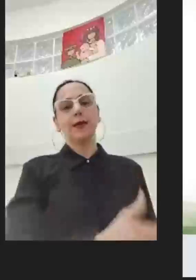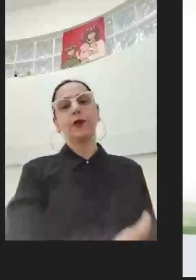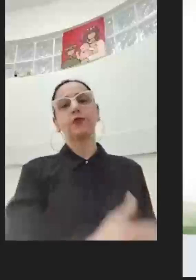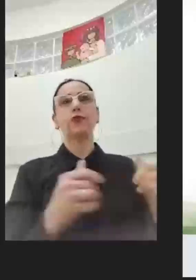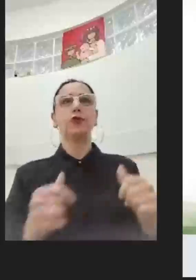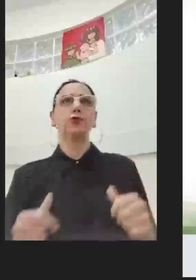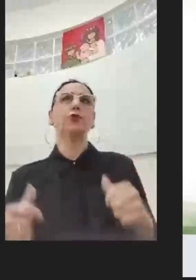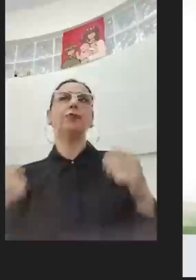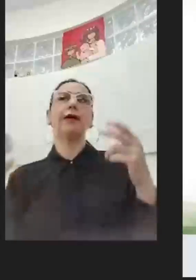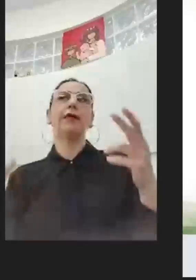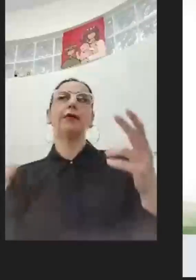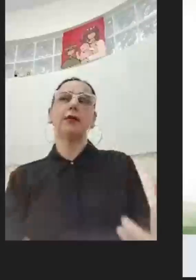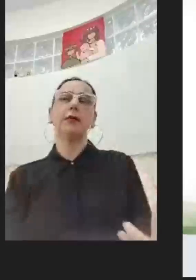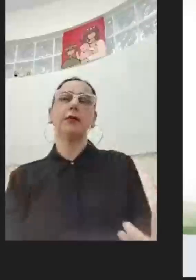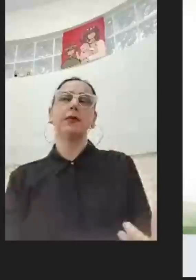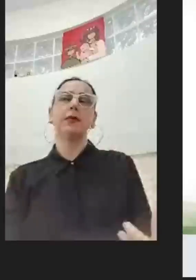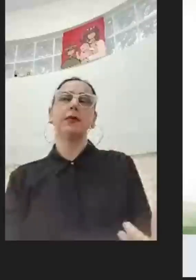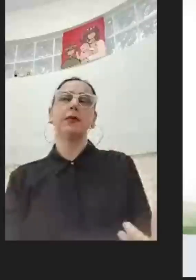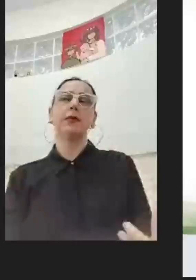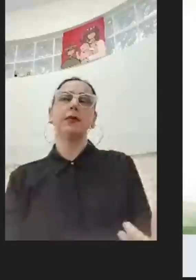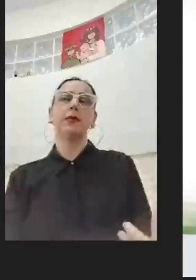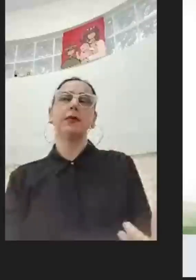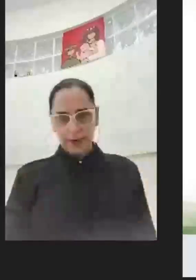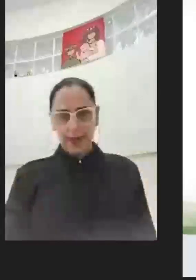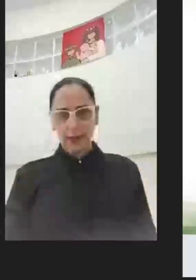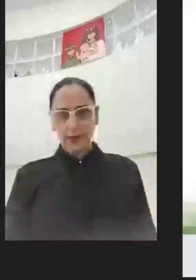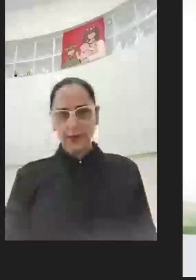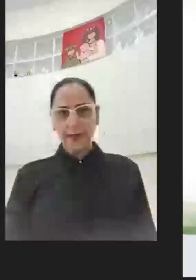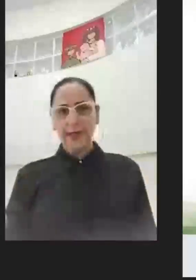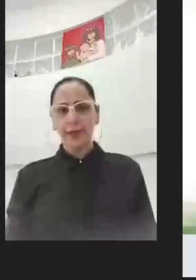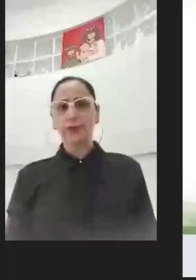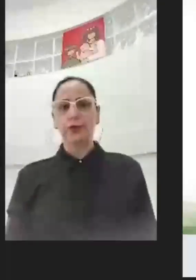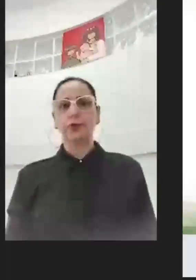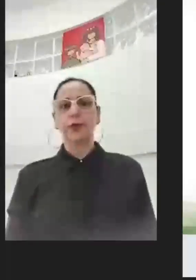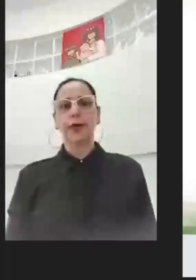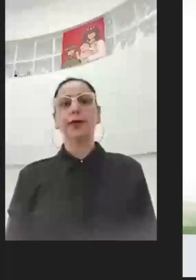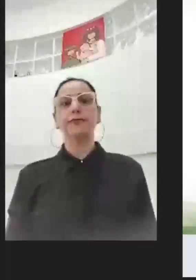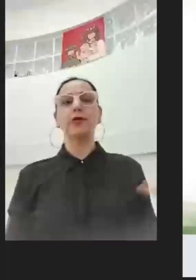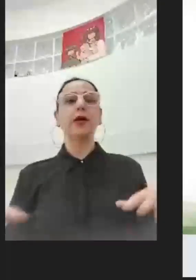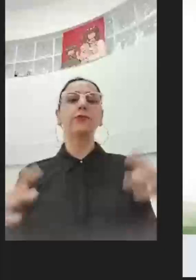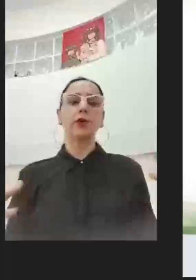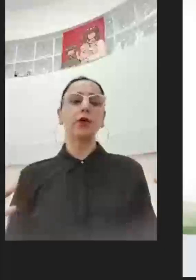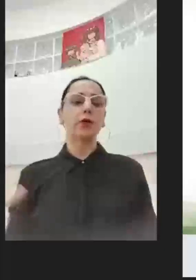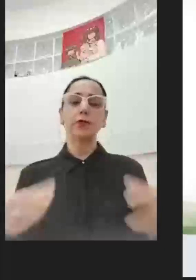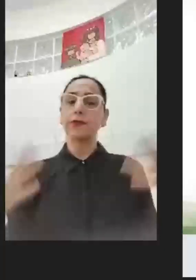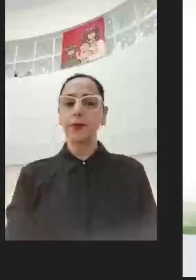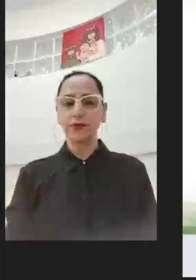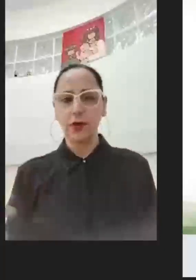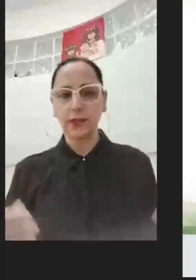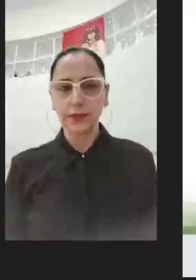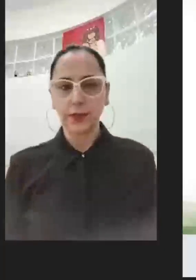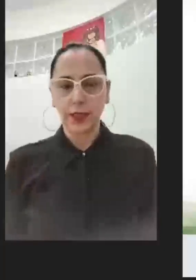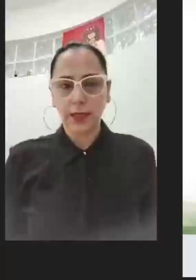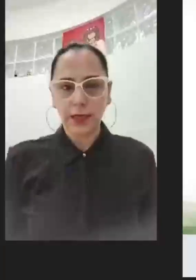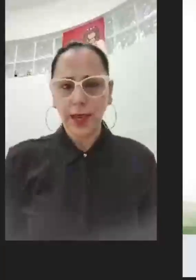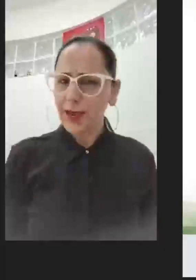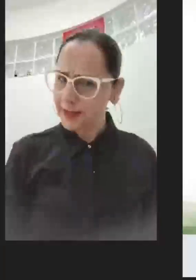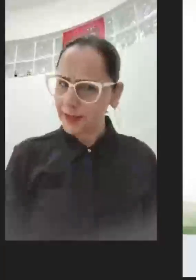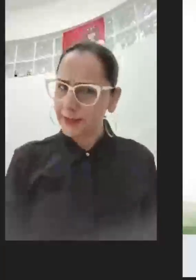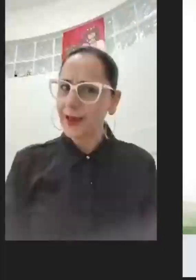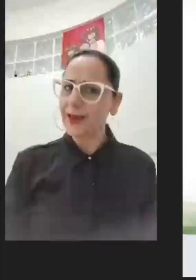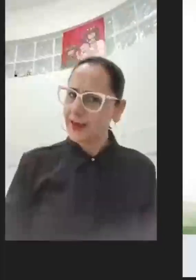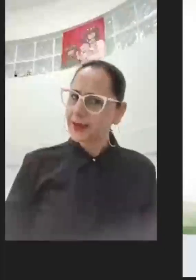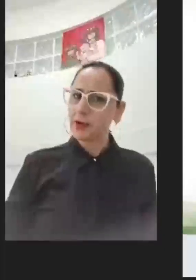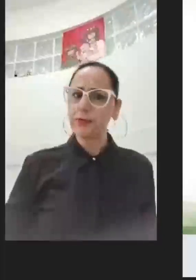que está ali autônomo, um pai que... Eu atendi um pai ontem, ele era autônomo, né? Ele falou, sou